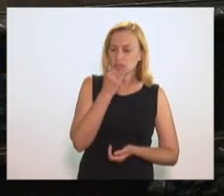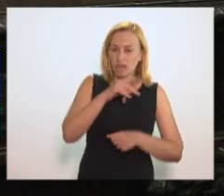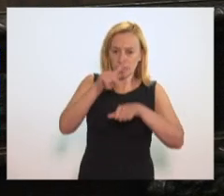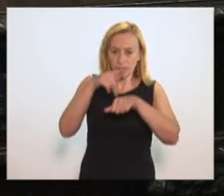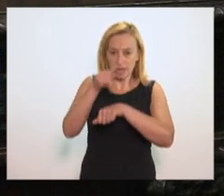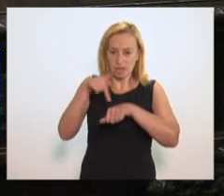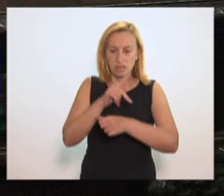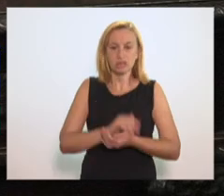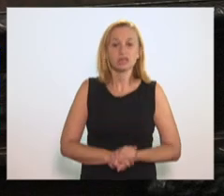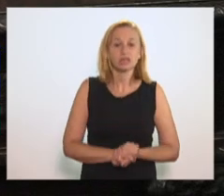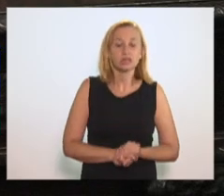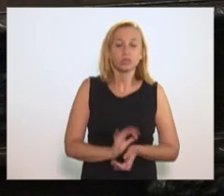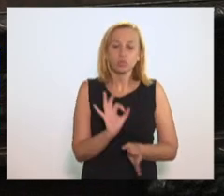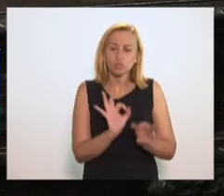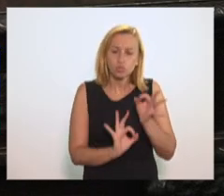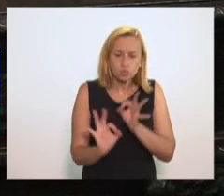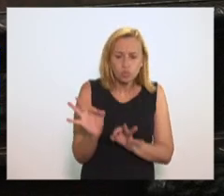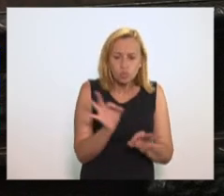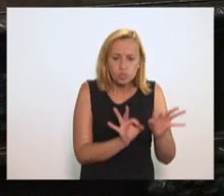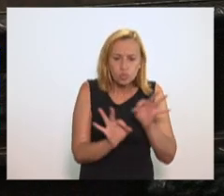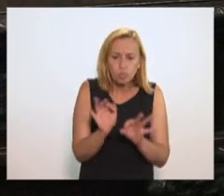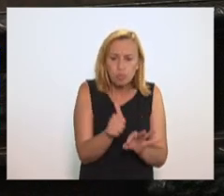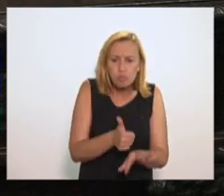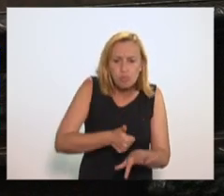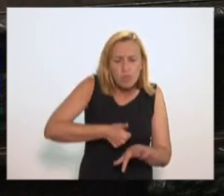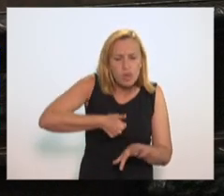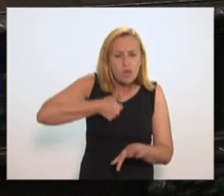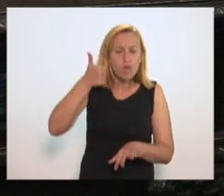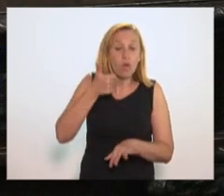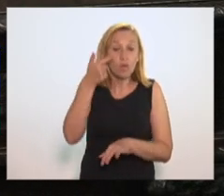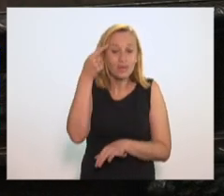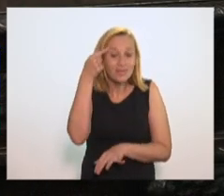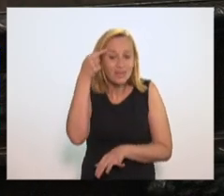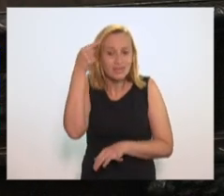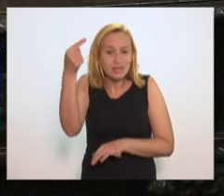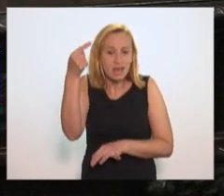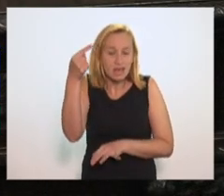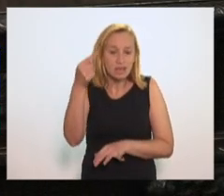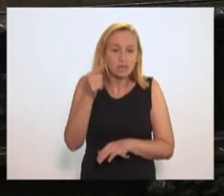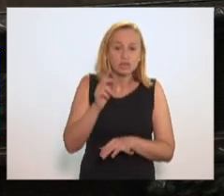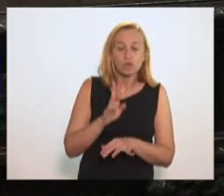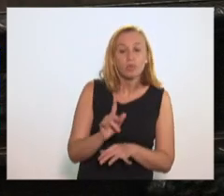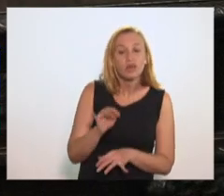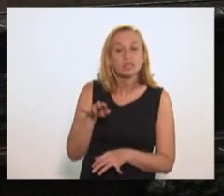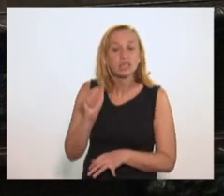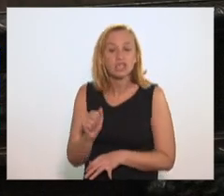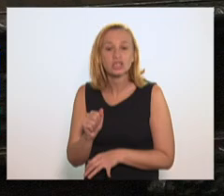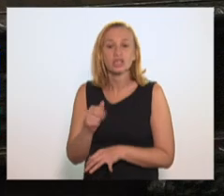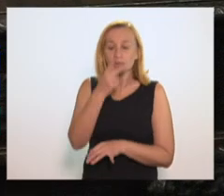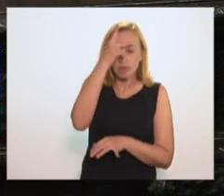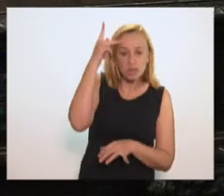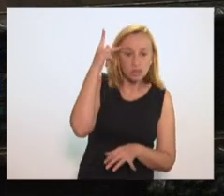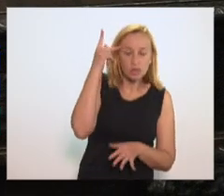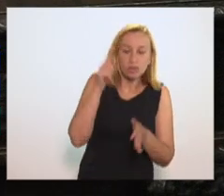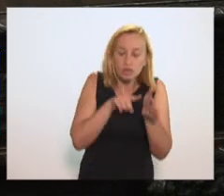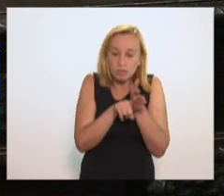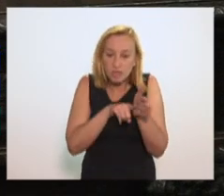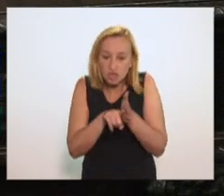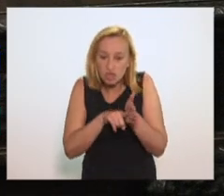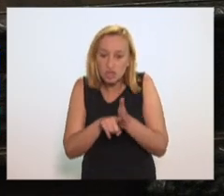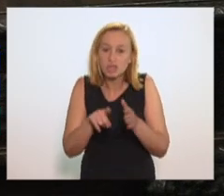organizou melhor essa ideia reunindo urbanistas historiadores memorialistas